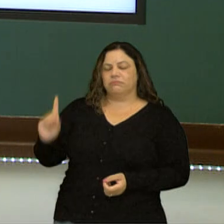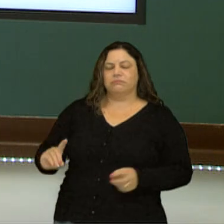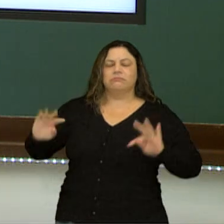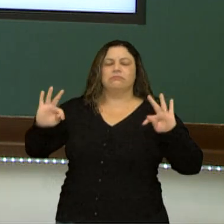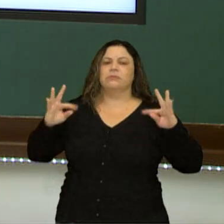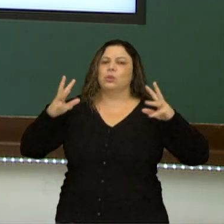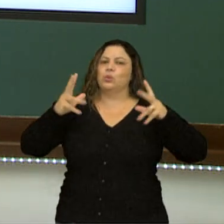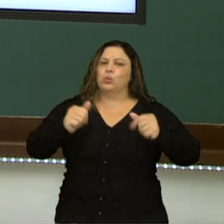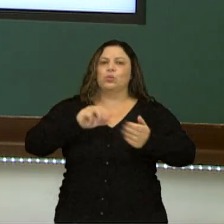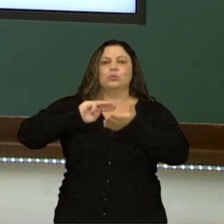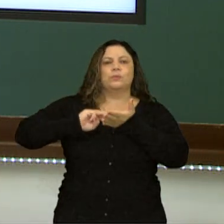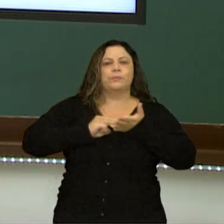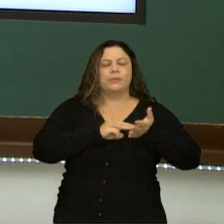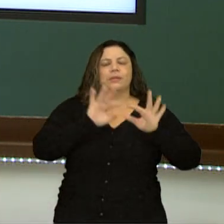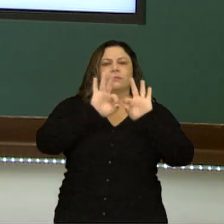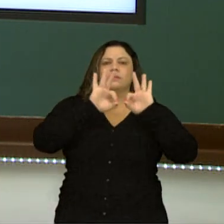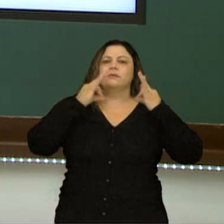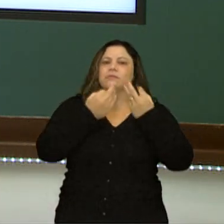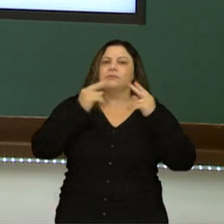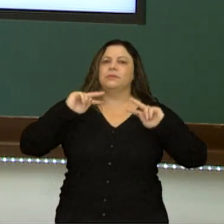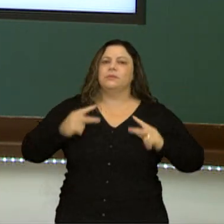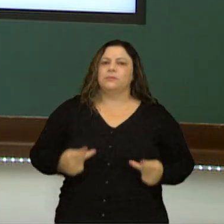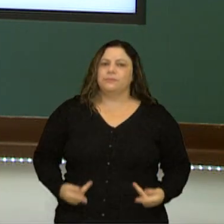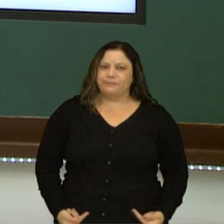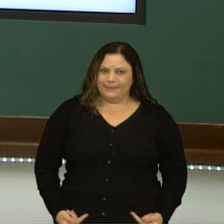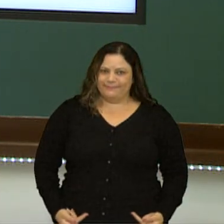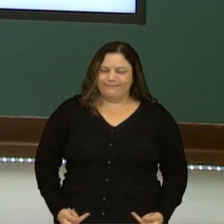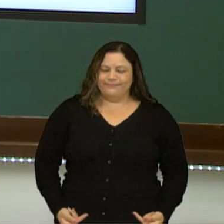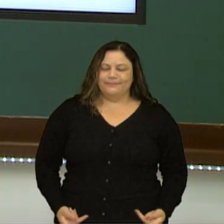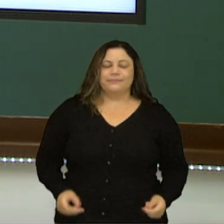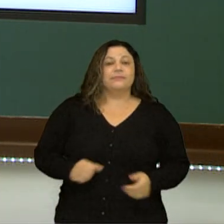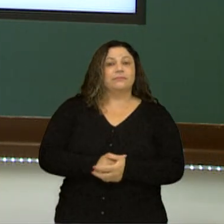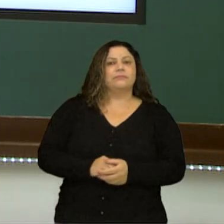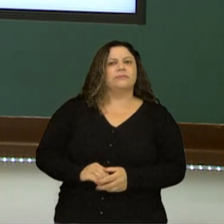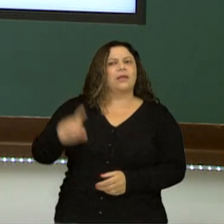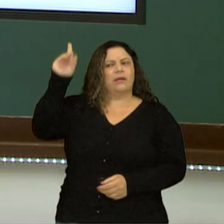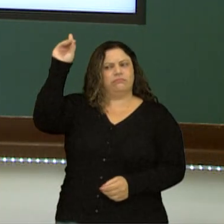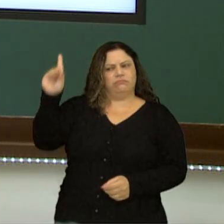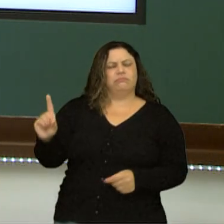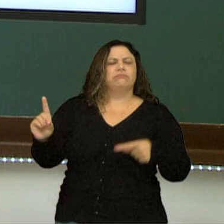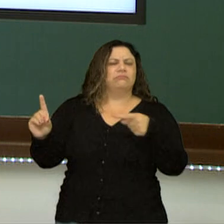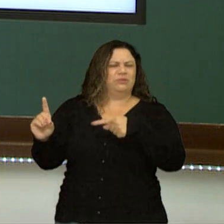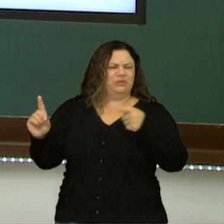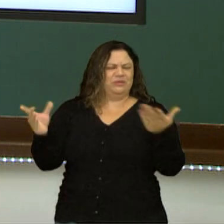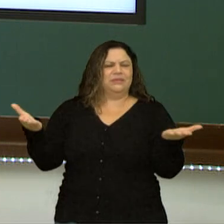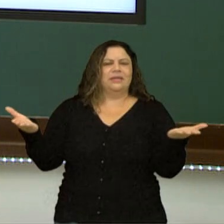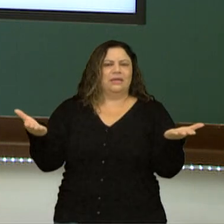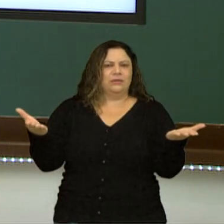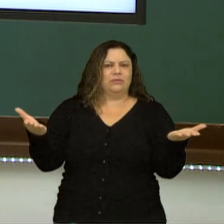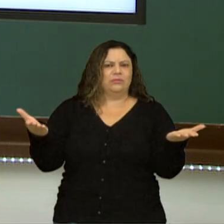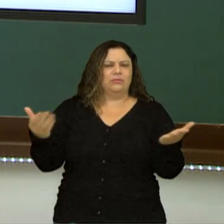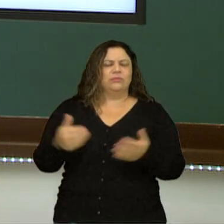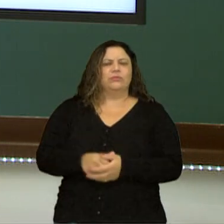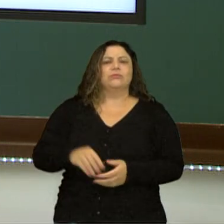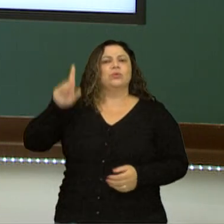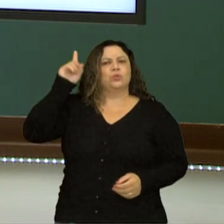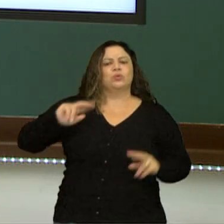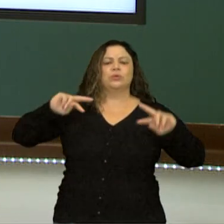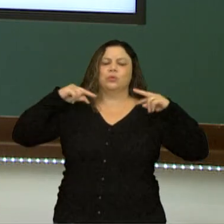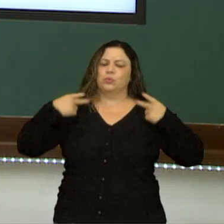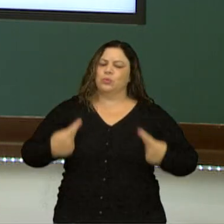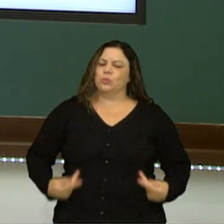da família humana. Então, tá vendo? Então, considera a dignidade. Então, direito humano é direito a